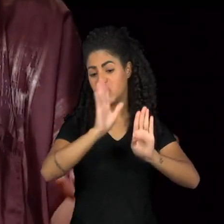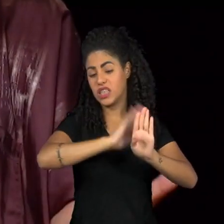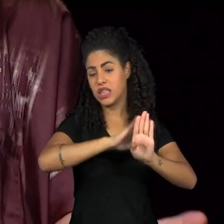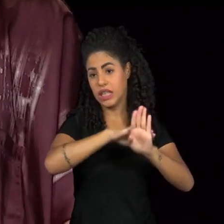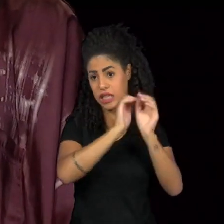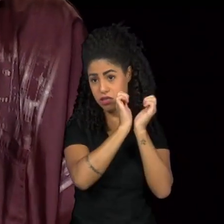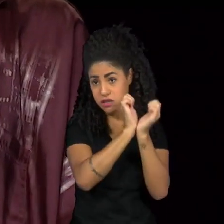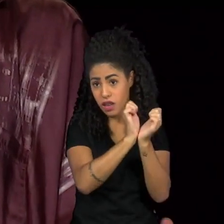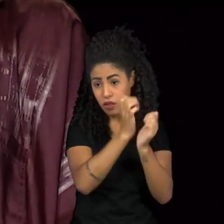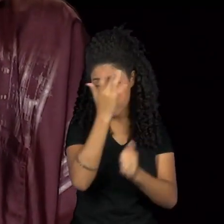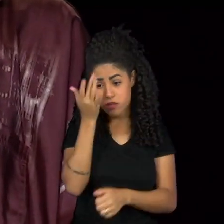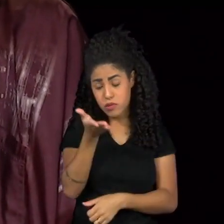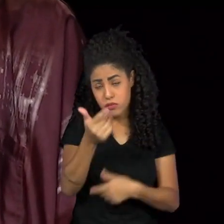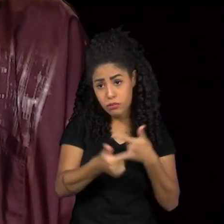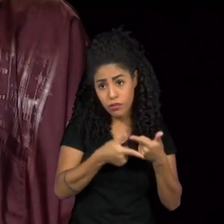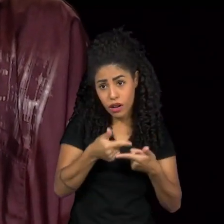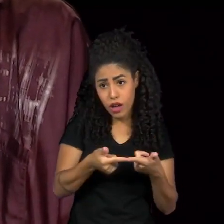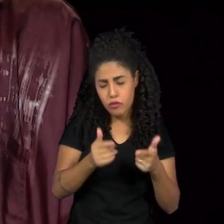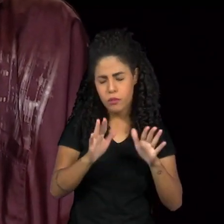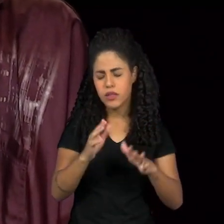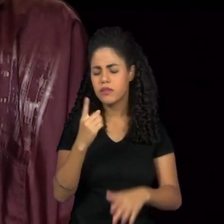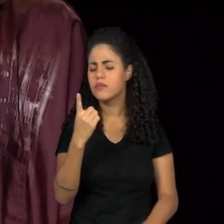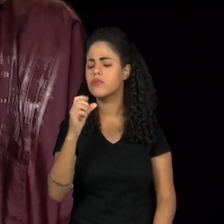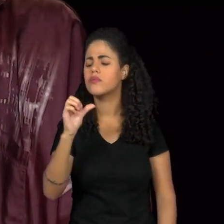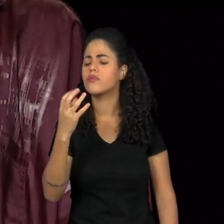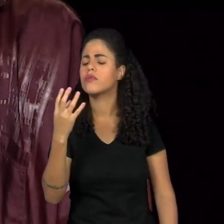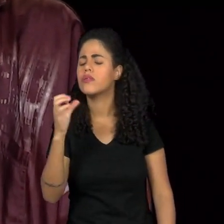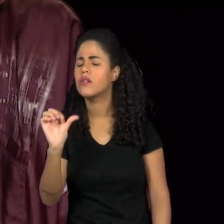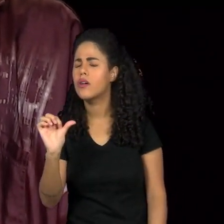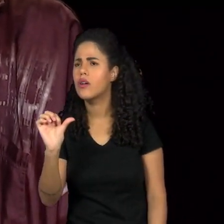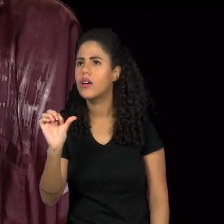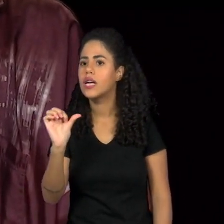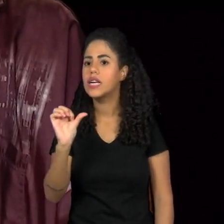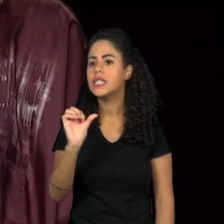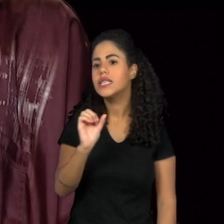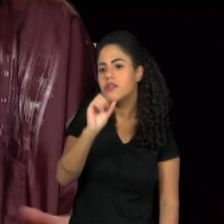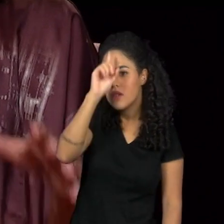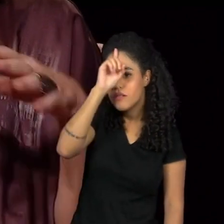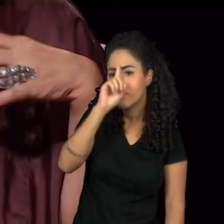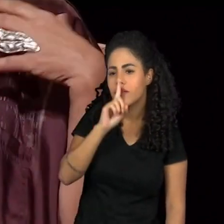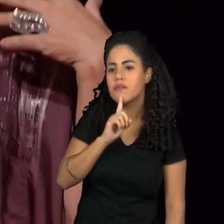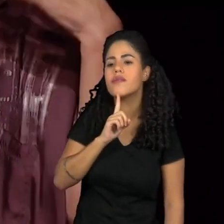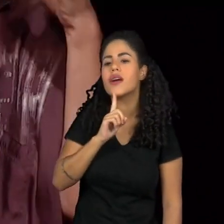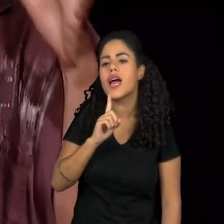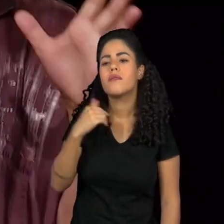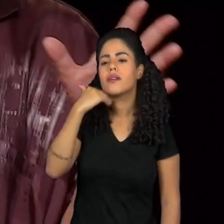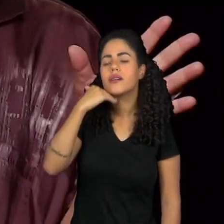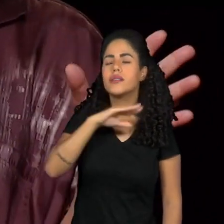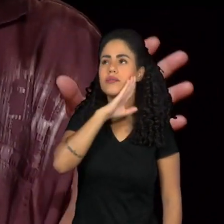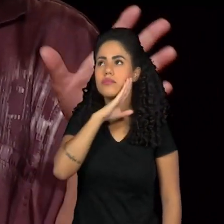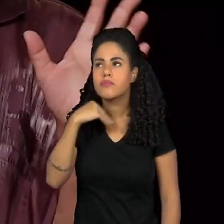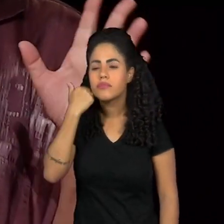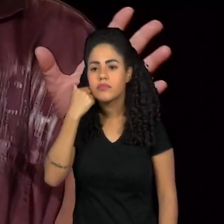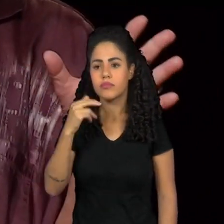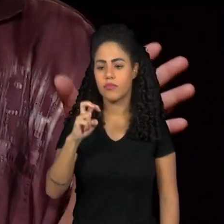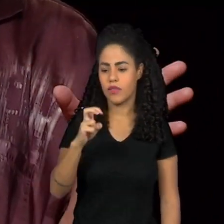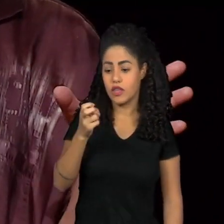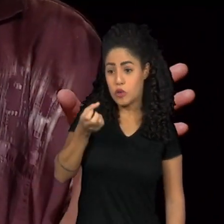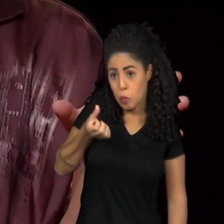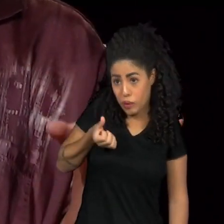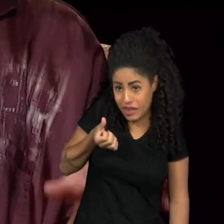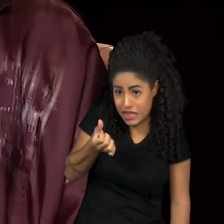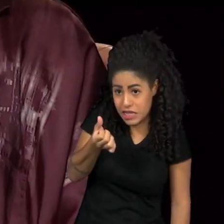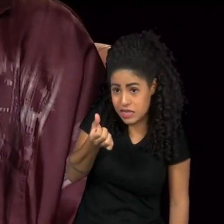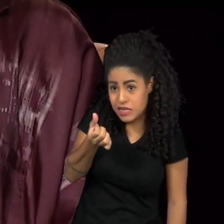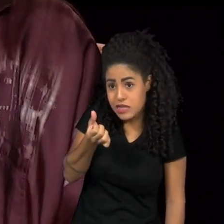pessoas trabalhavam. Só que, em 49, teve a febre amarela. De 56, salvo